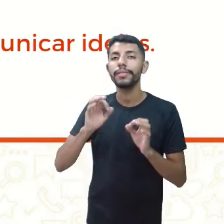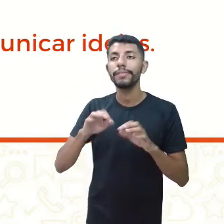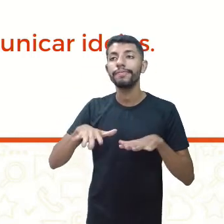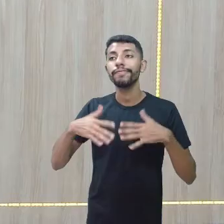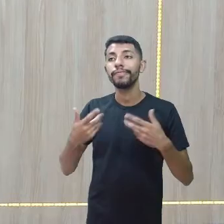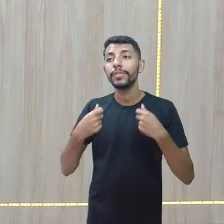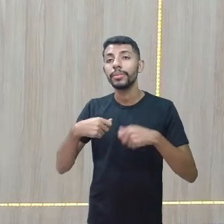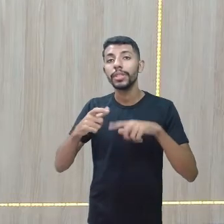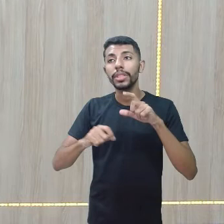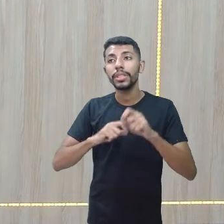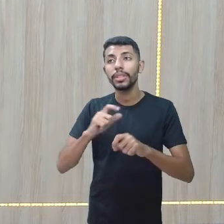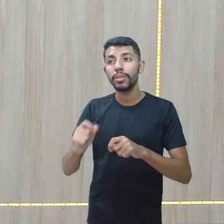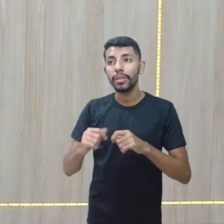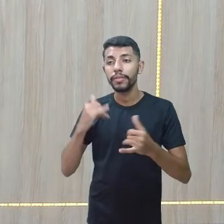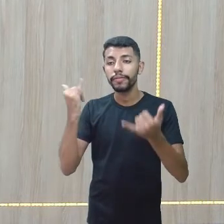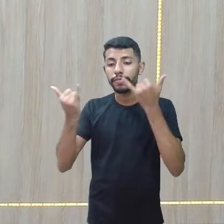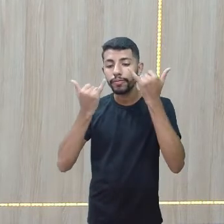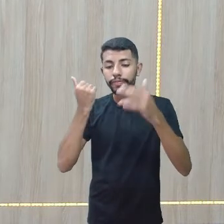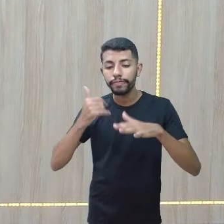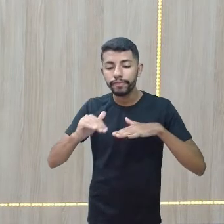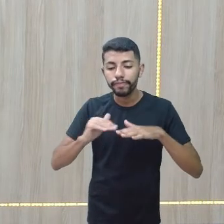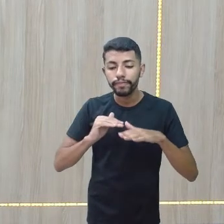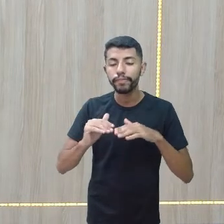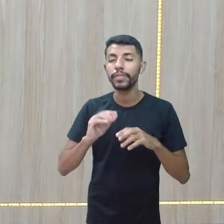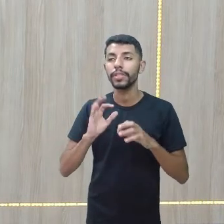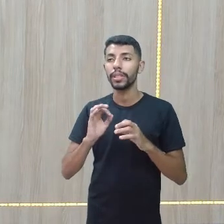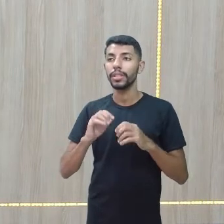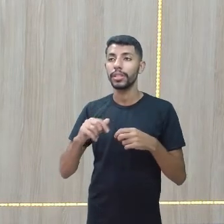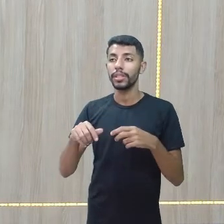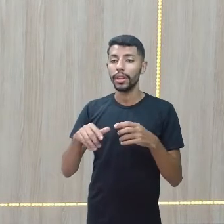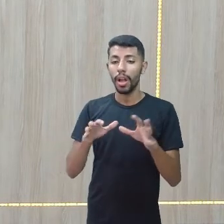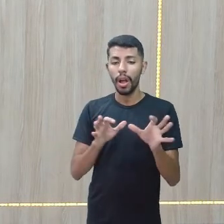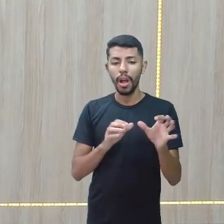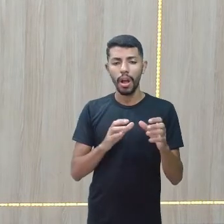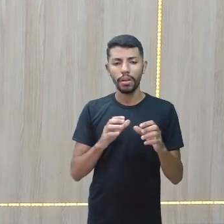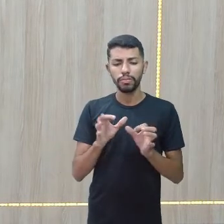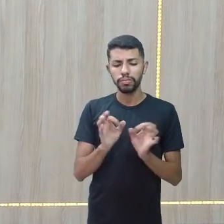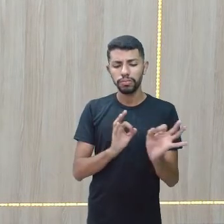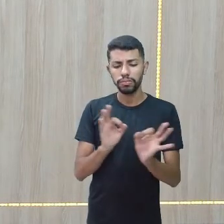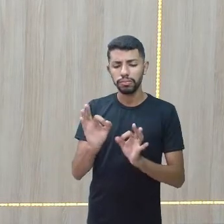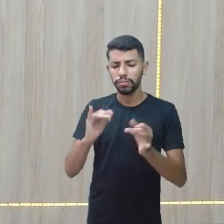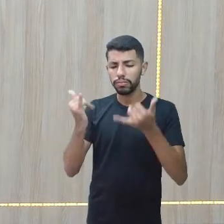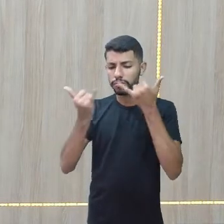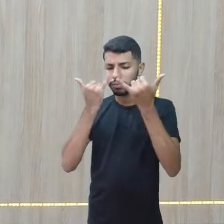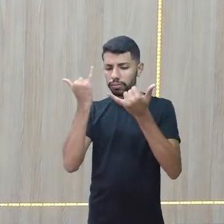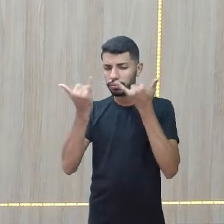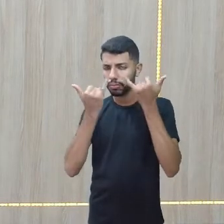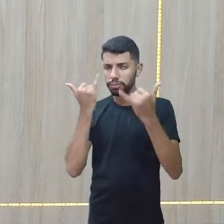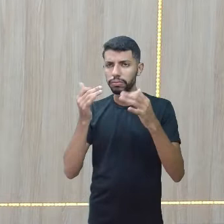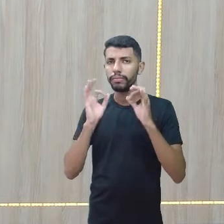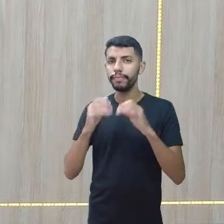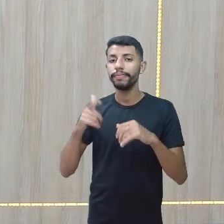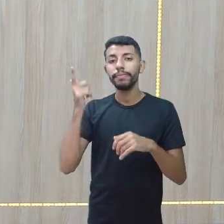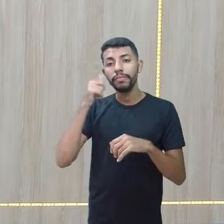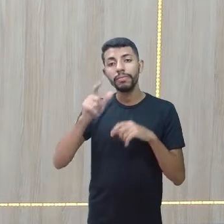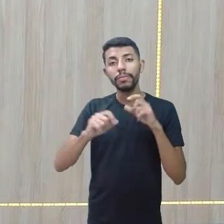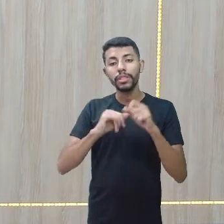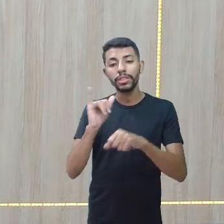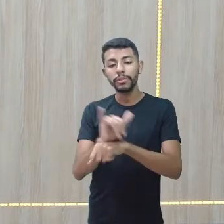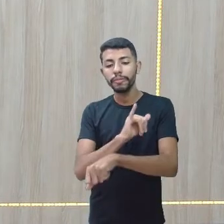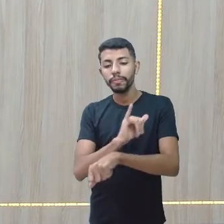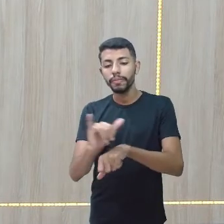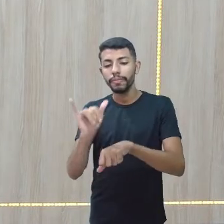mobilizar informações que ele já teve anteriormente, coordenar as informações para que ele possa utilizar a